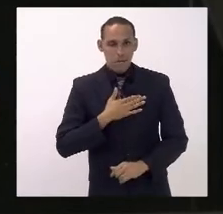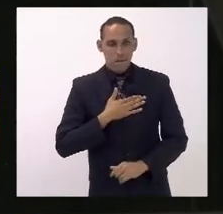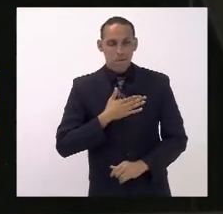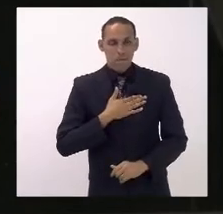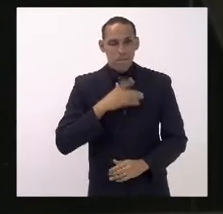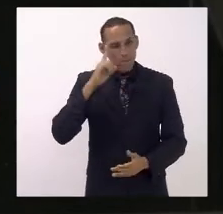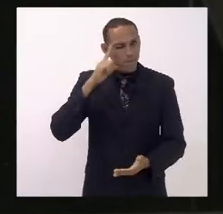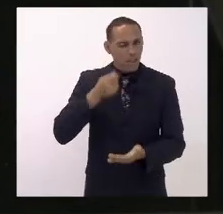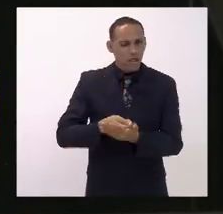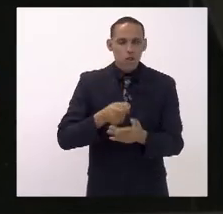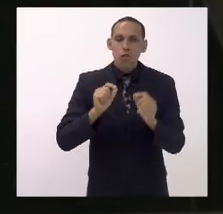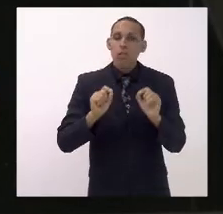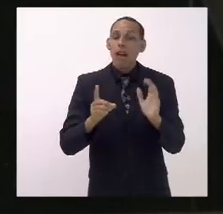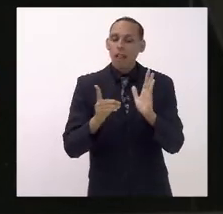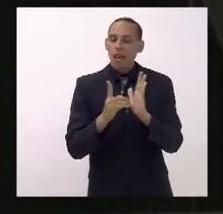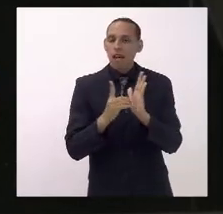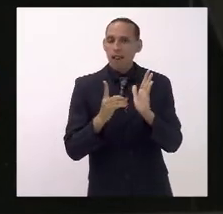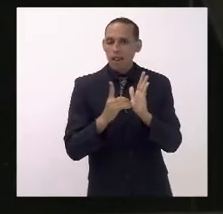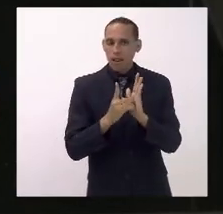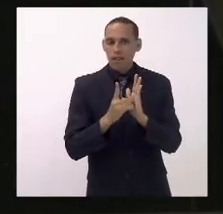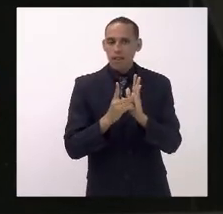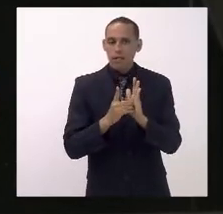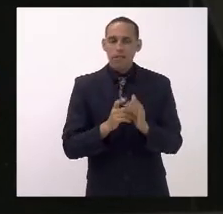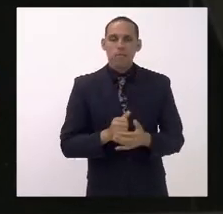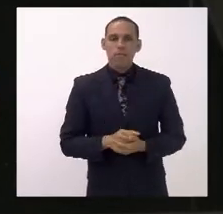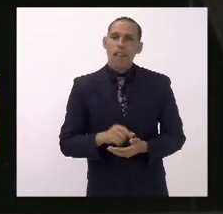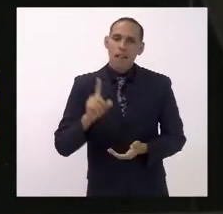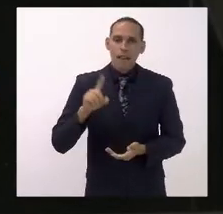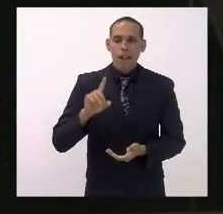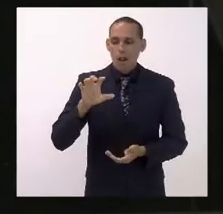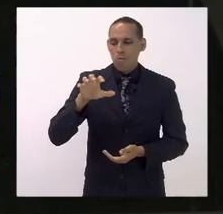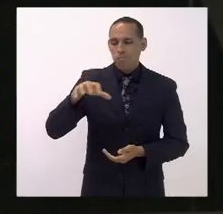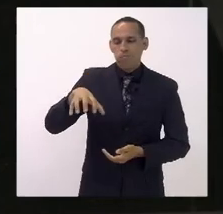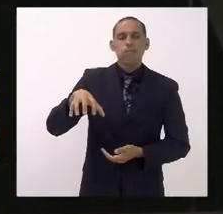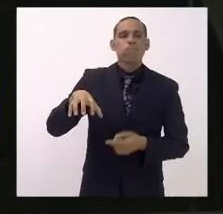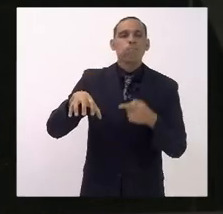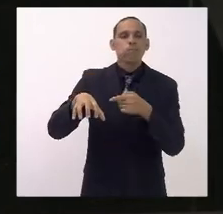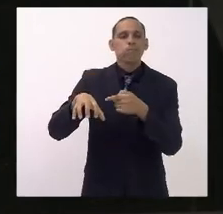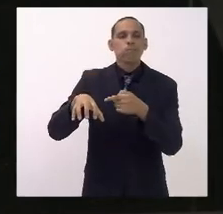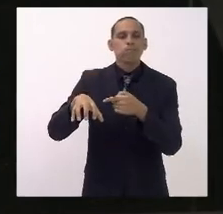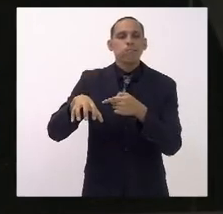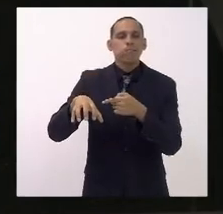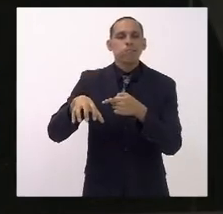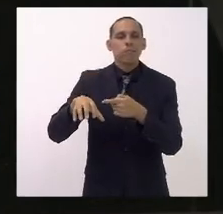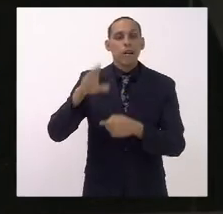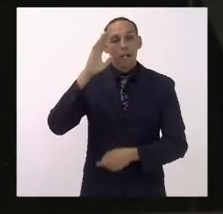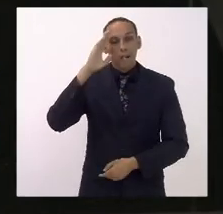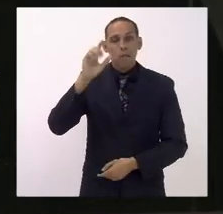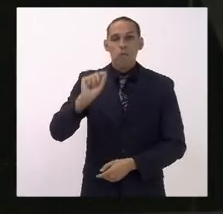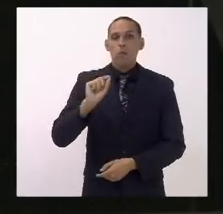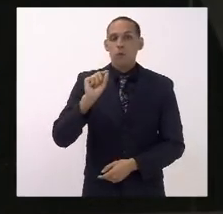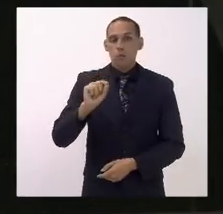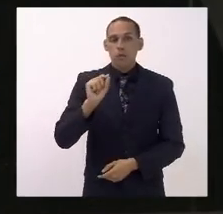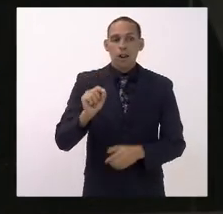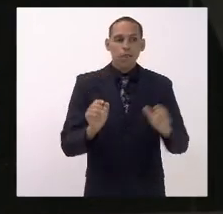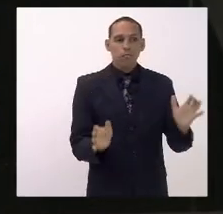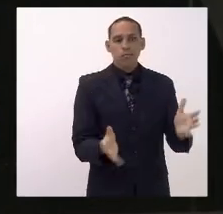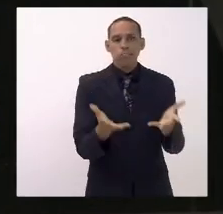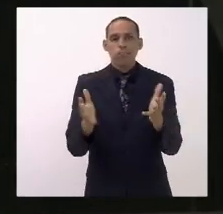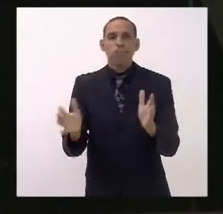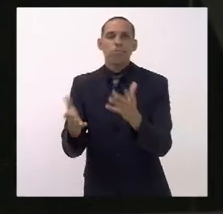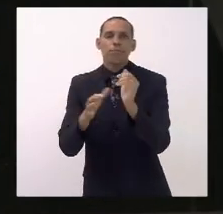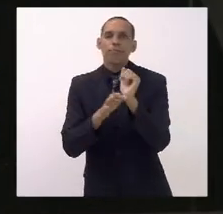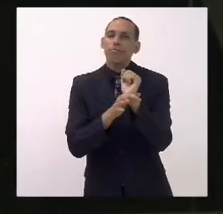que o DETRAN, não é, que é um órgão que tem, por princípio, a promoção da segurança